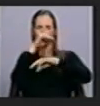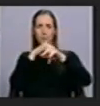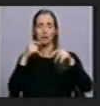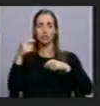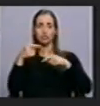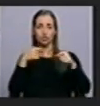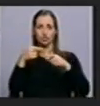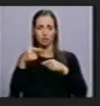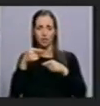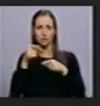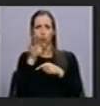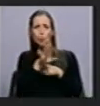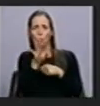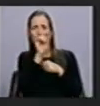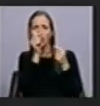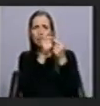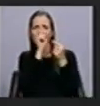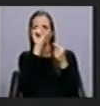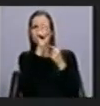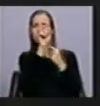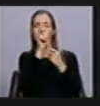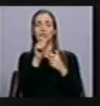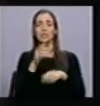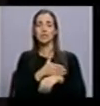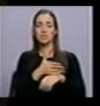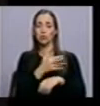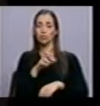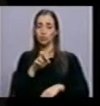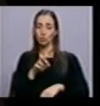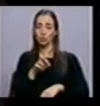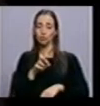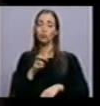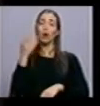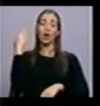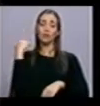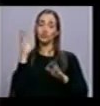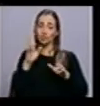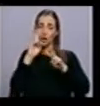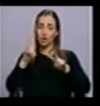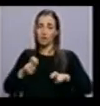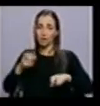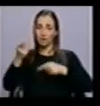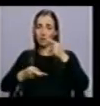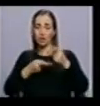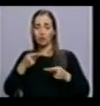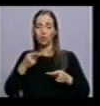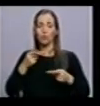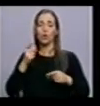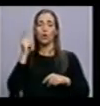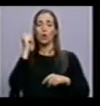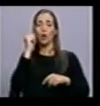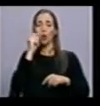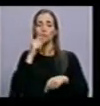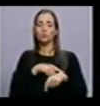localização muito precisa do céu, que no século XVIII os Herschel já tinham analisado. O que é que eles fizeram, estes astrónomos de